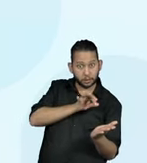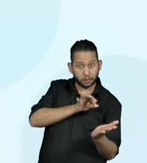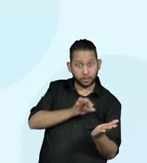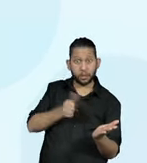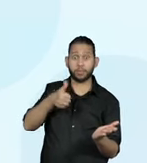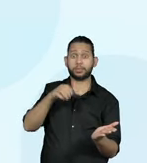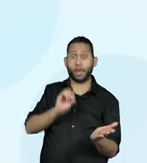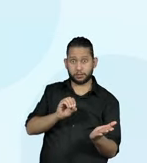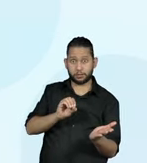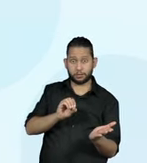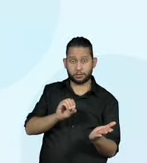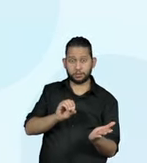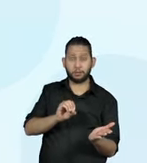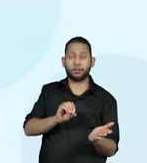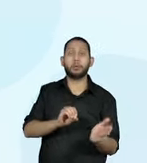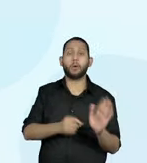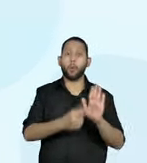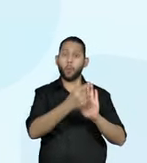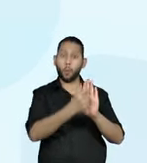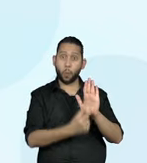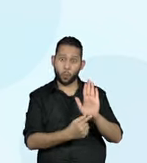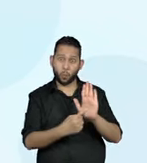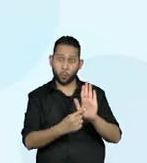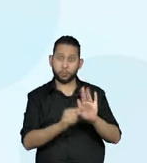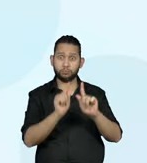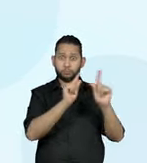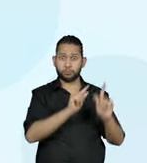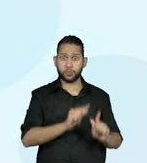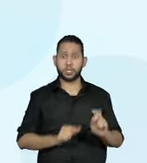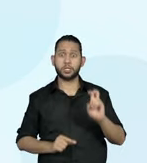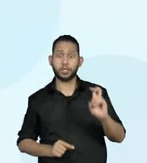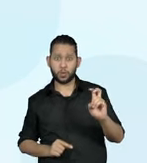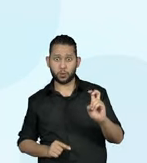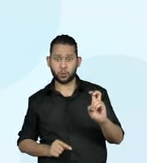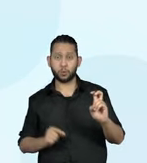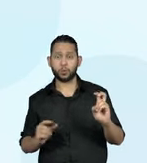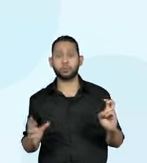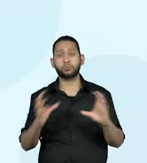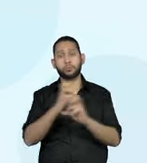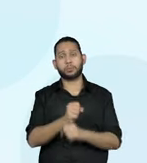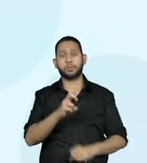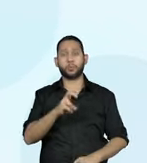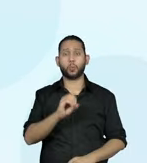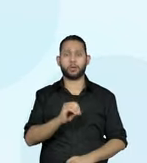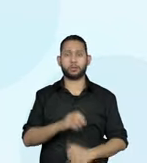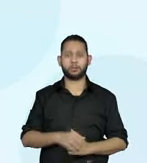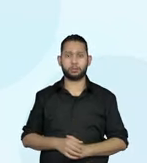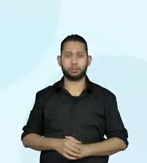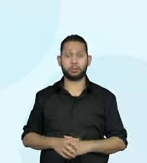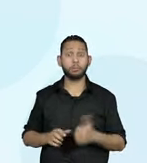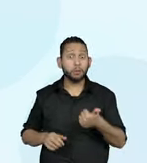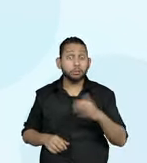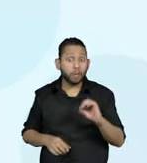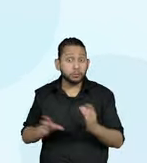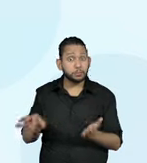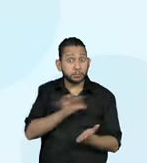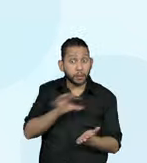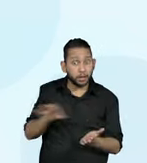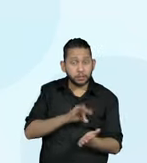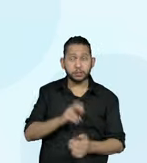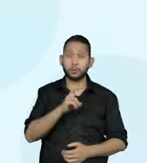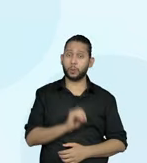gente descobriu 50. Mas agora eu quero de 30 páginas. E aí eu tenho algumas alternativas, que é o que eu